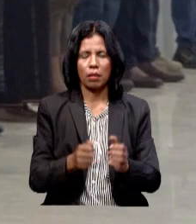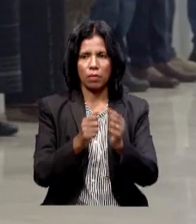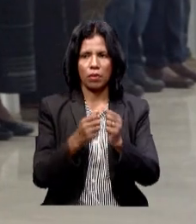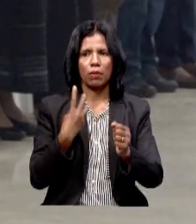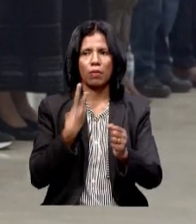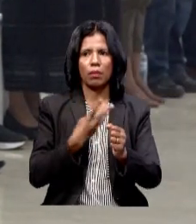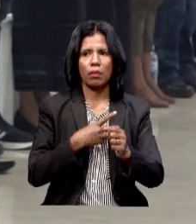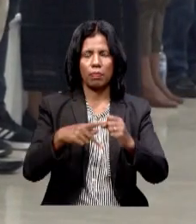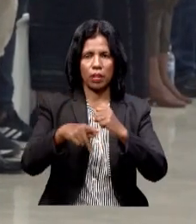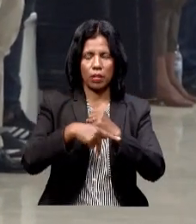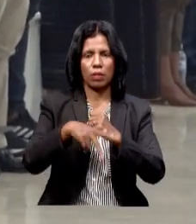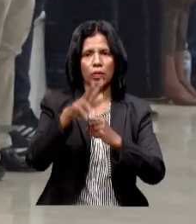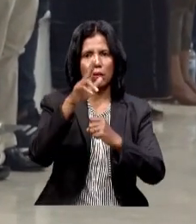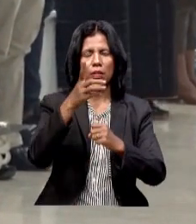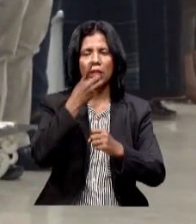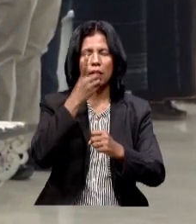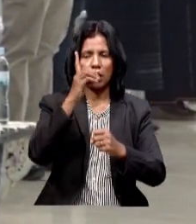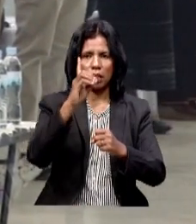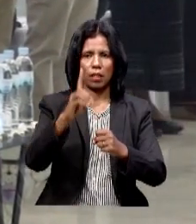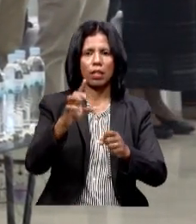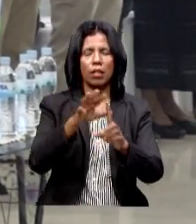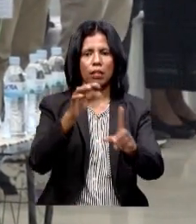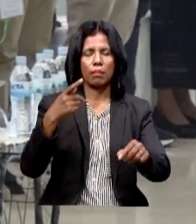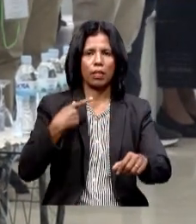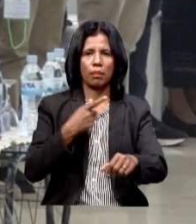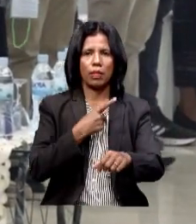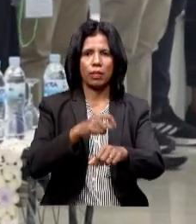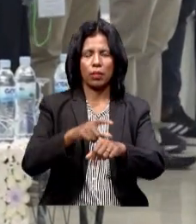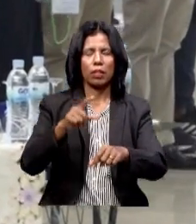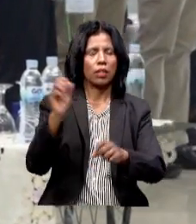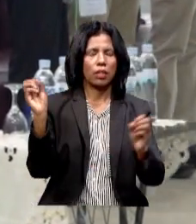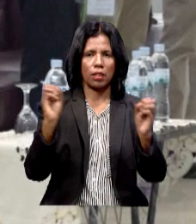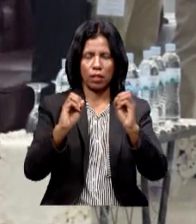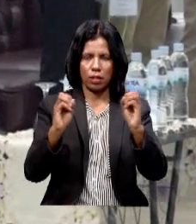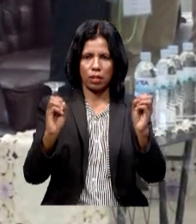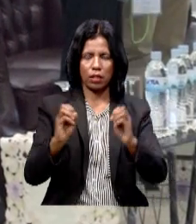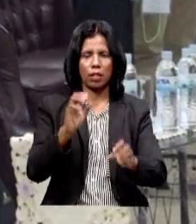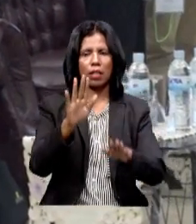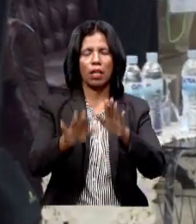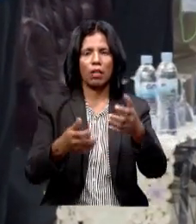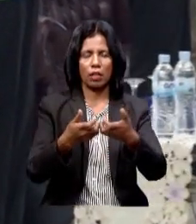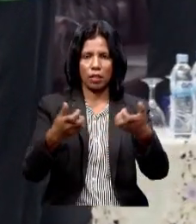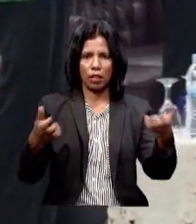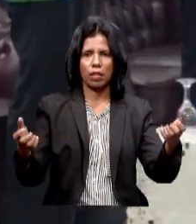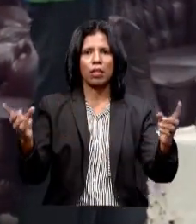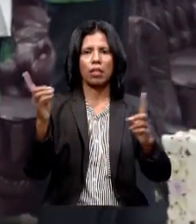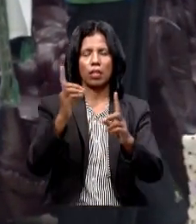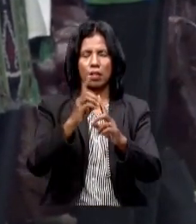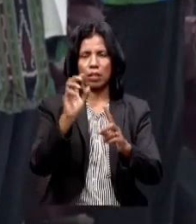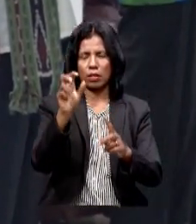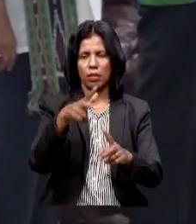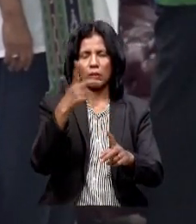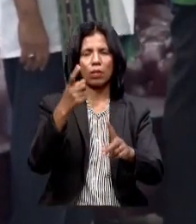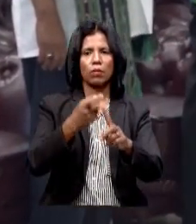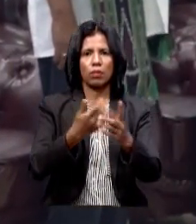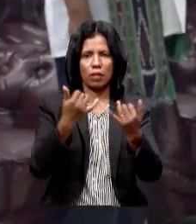Antes de partir o tolo ne declara kata que eleição parlamentar tinha ne, se la halo coligação ka lao keteketa. Enquanto ele oron stanu recentolo fula